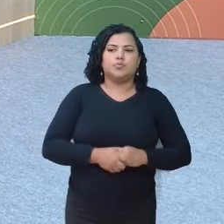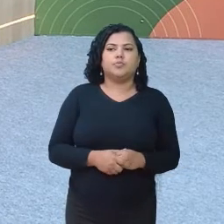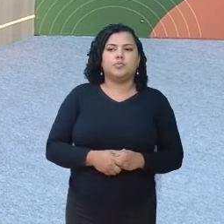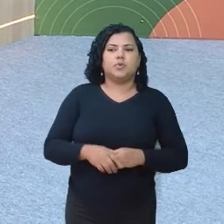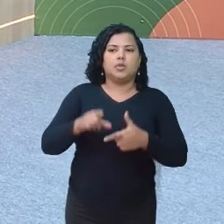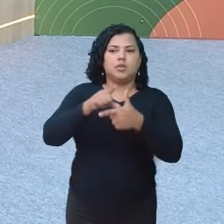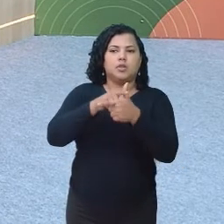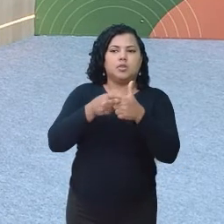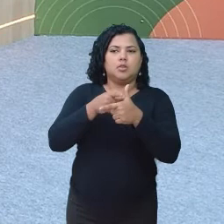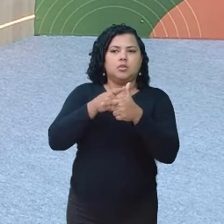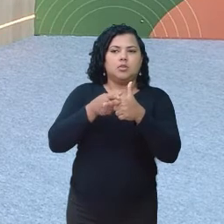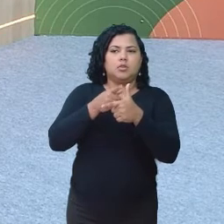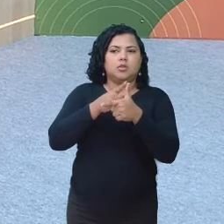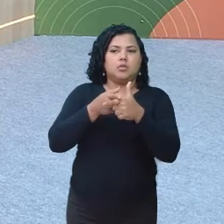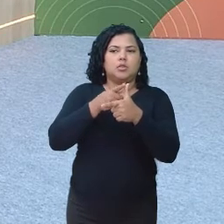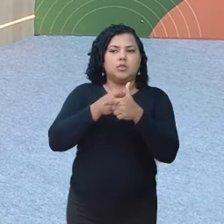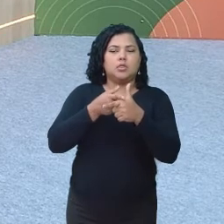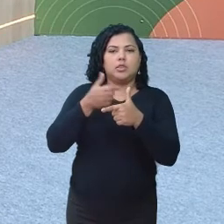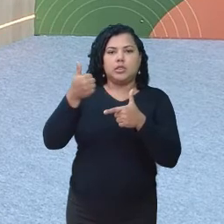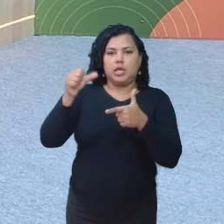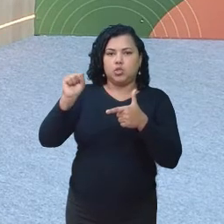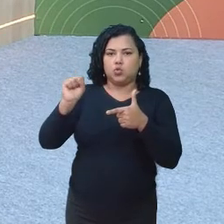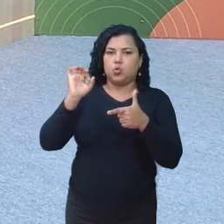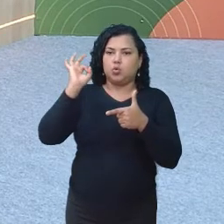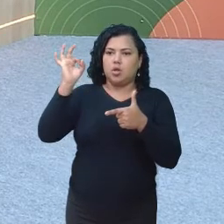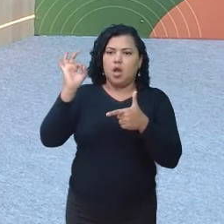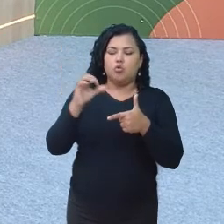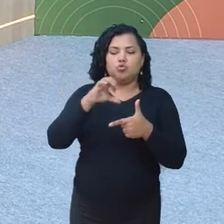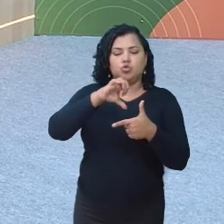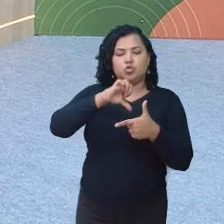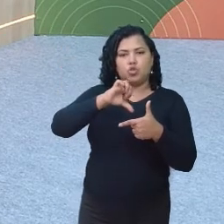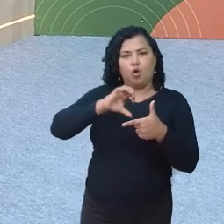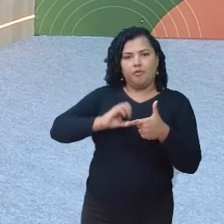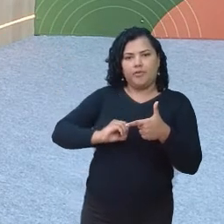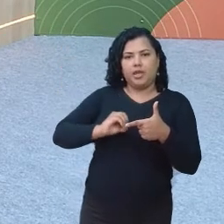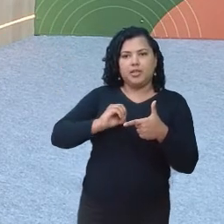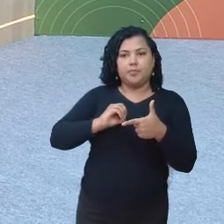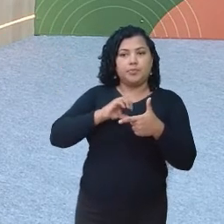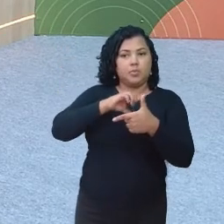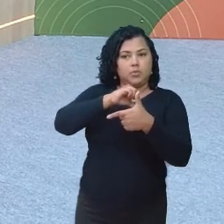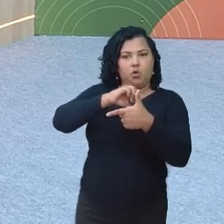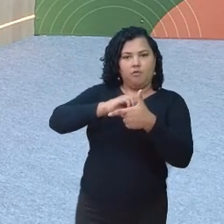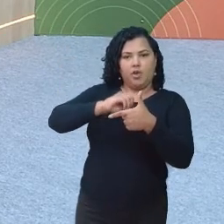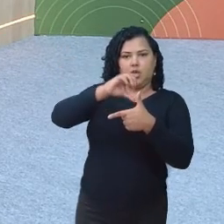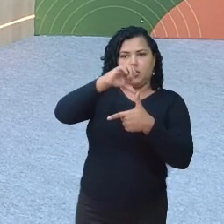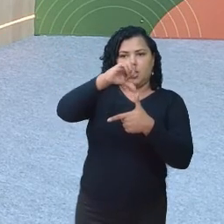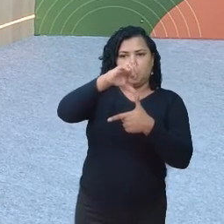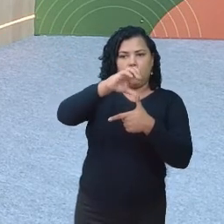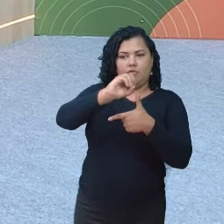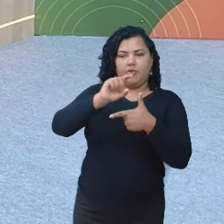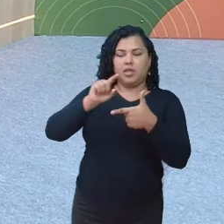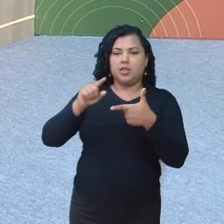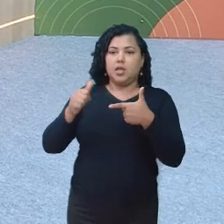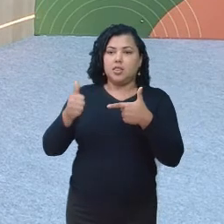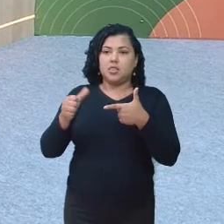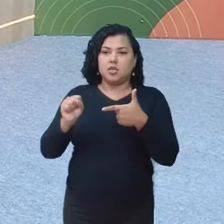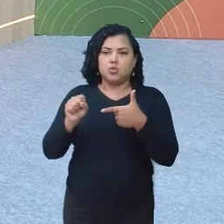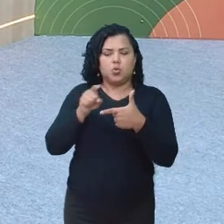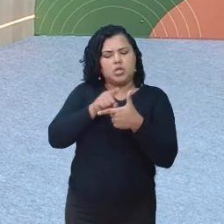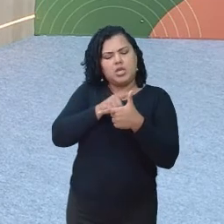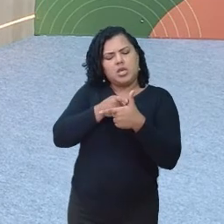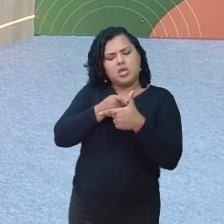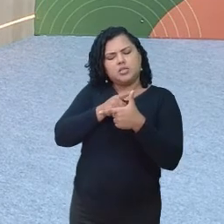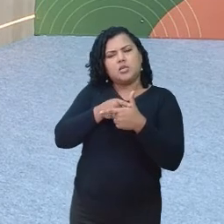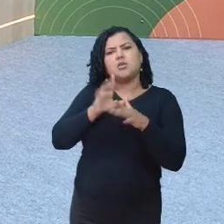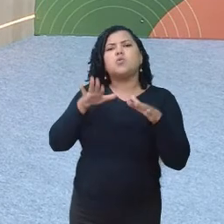18 graus, 90 graus, 90 graus. Então, usando o mesmo raciocínio que a gente fez com os triângulos, eu posso